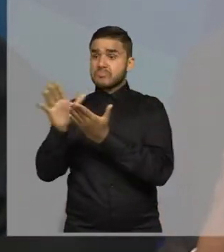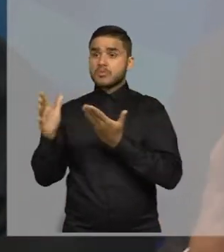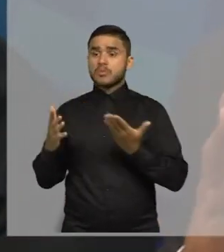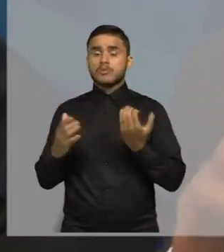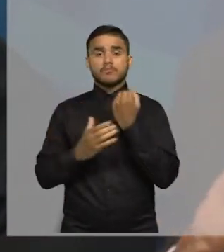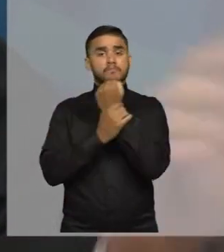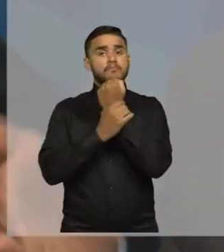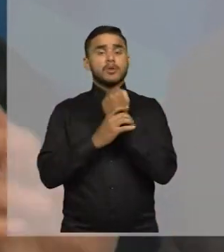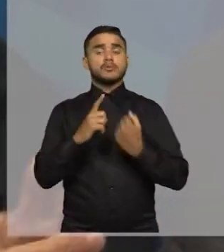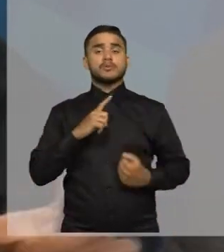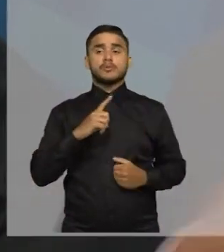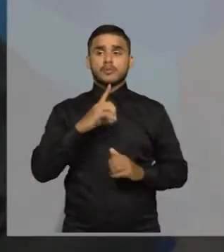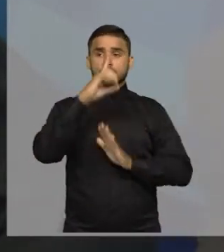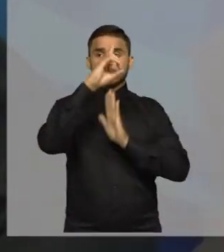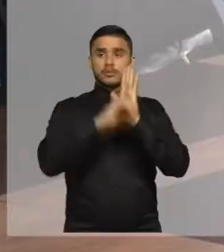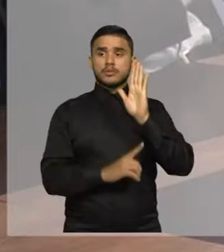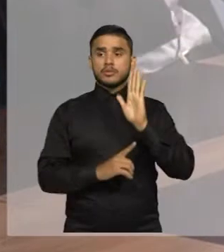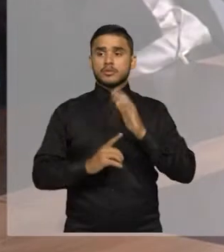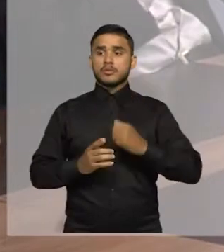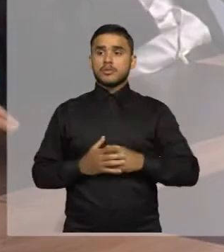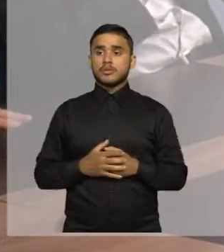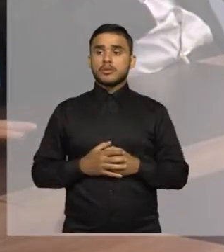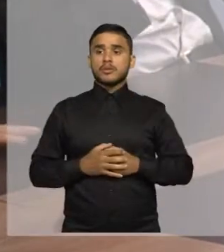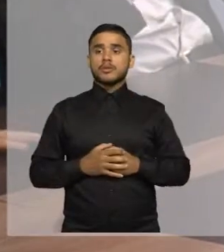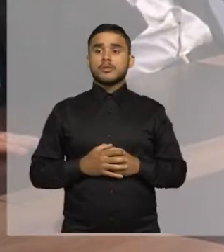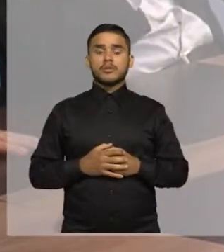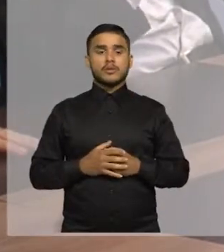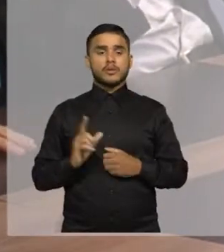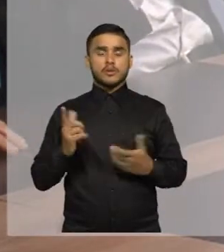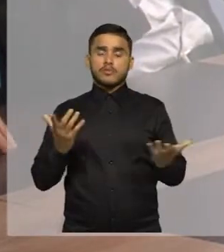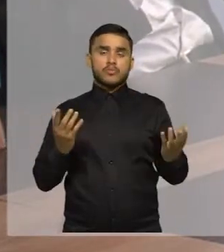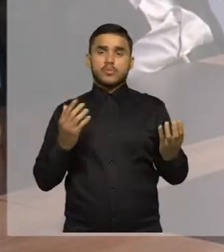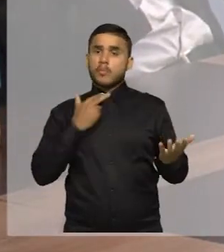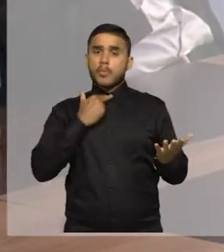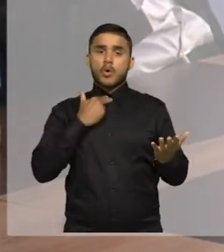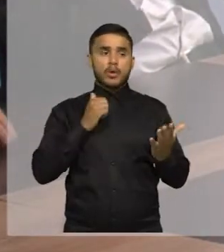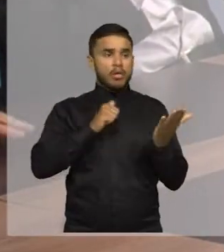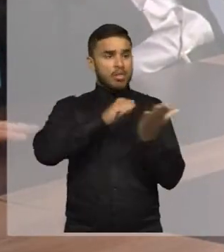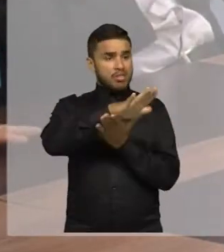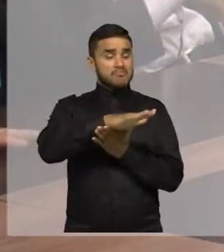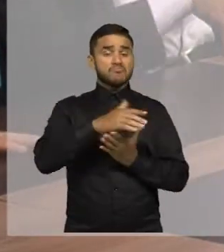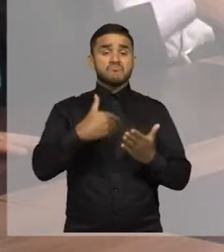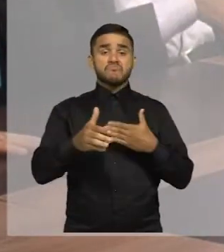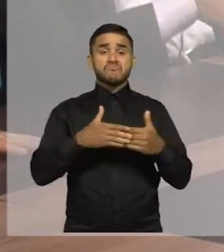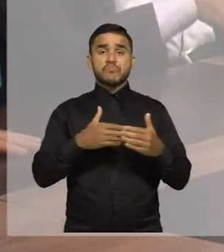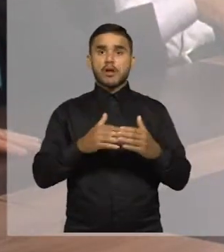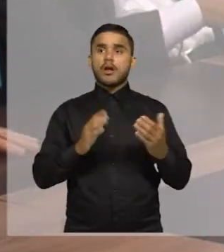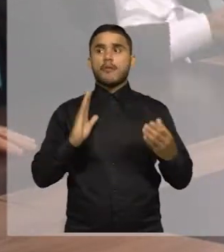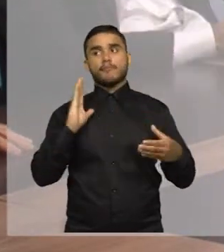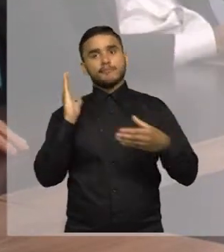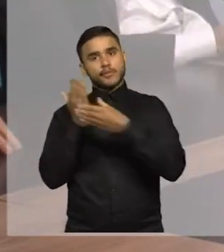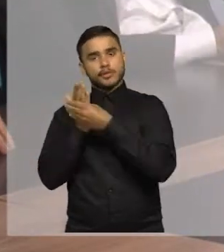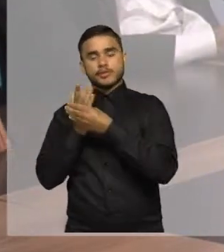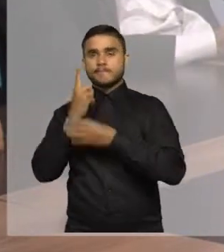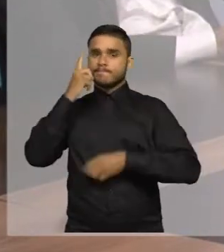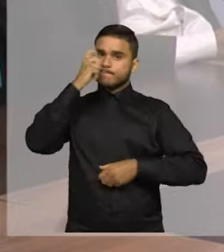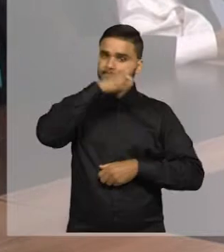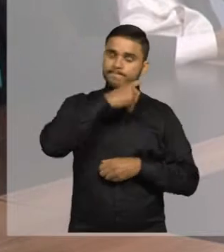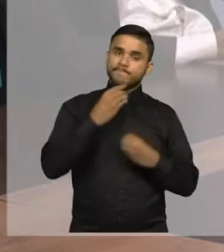certas garantias. Se demitir, ele volta com mandado judicial, é uma coisa muito complicada. Por outro lado,